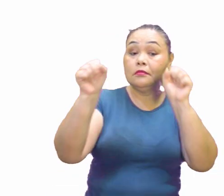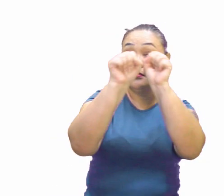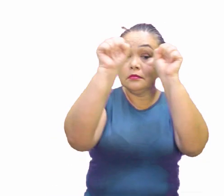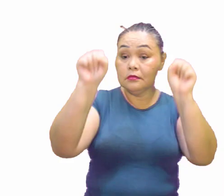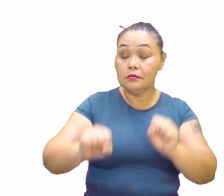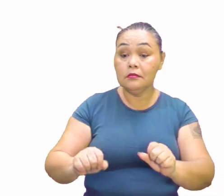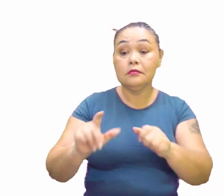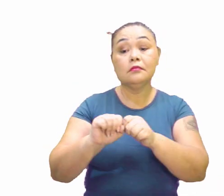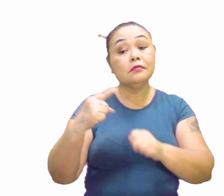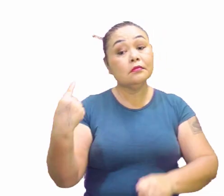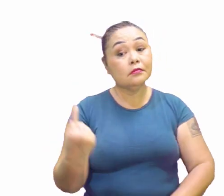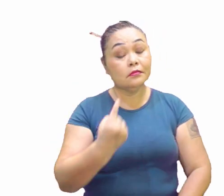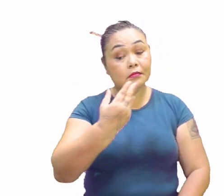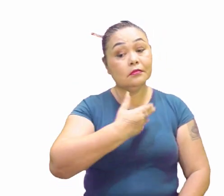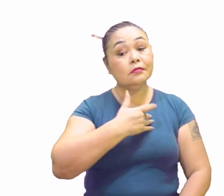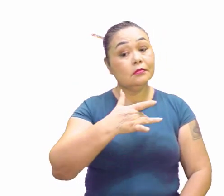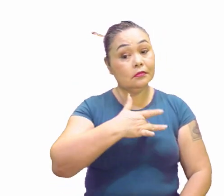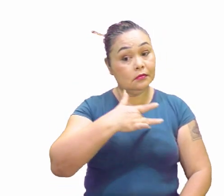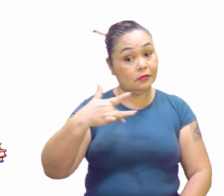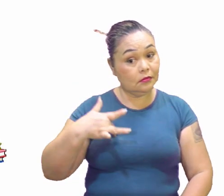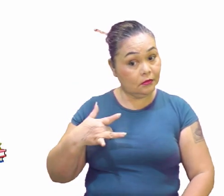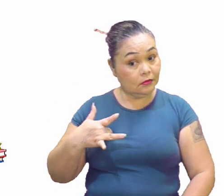de Saúde.